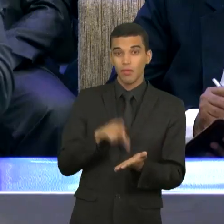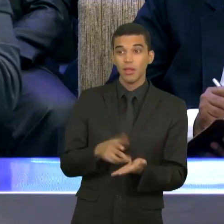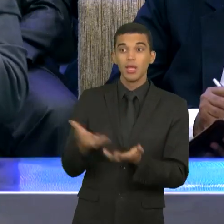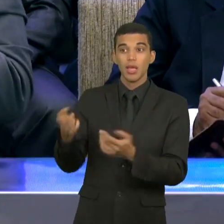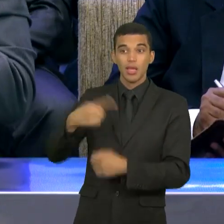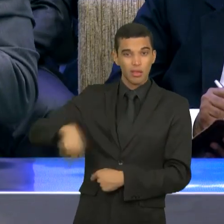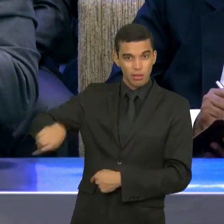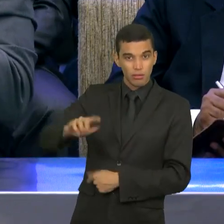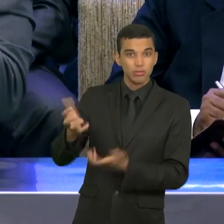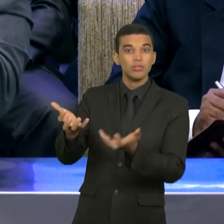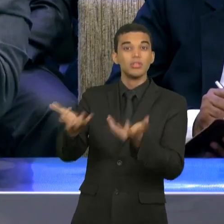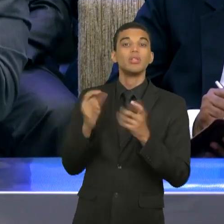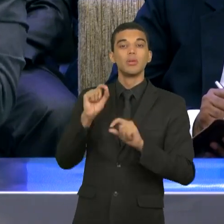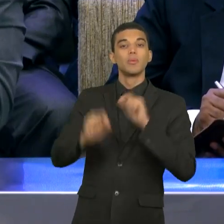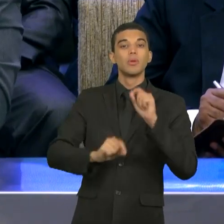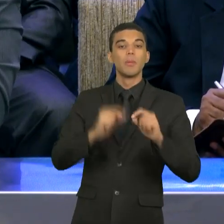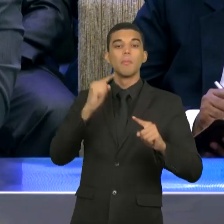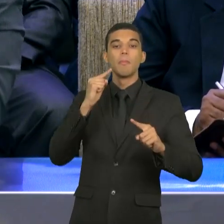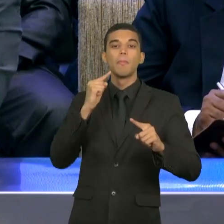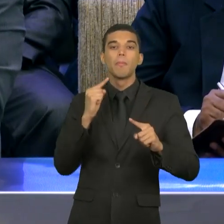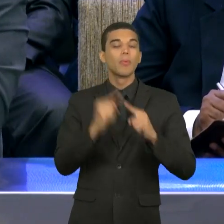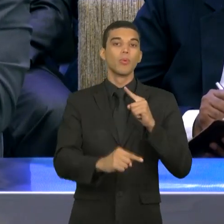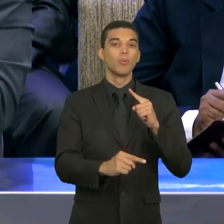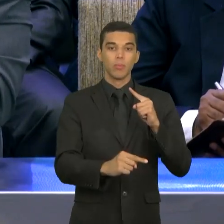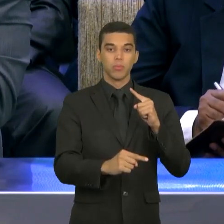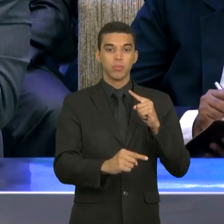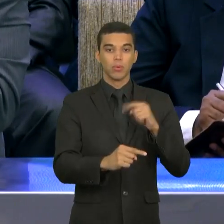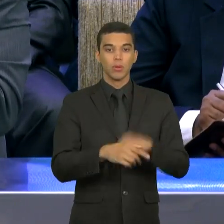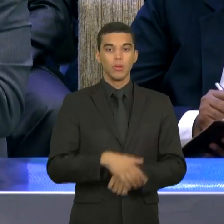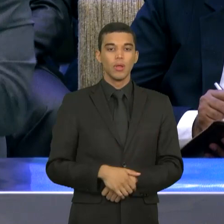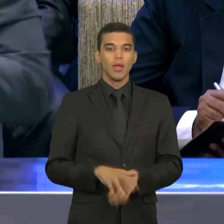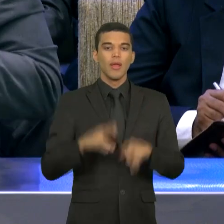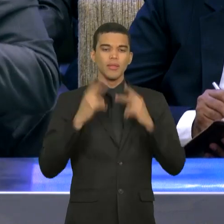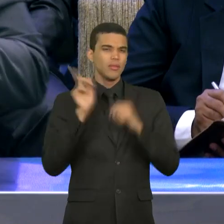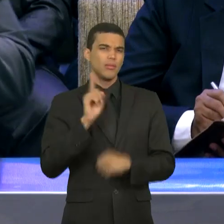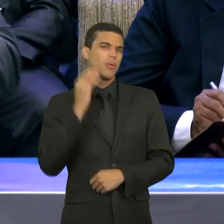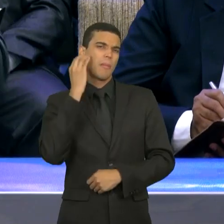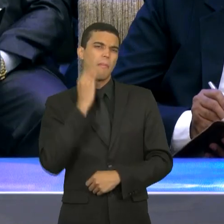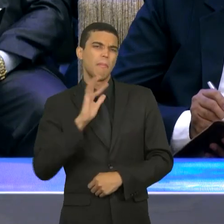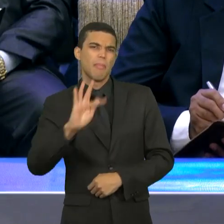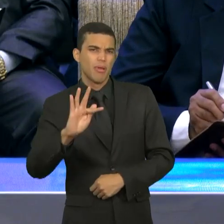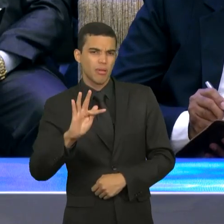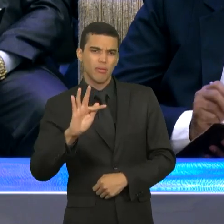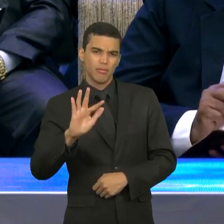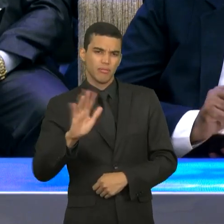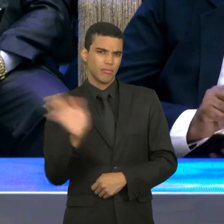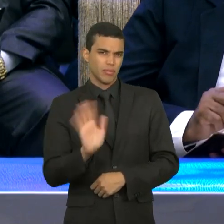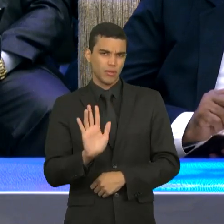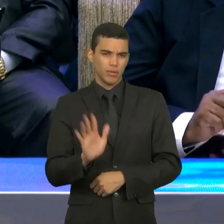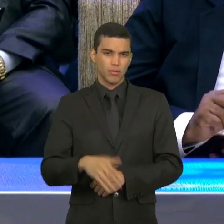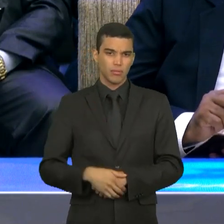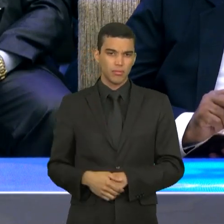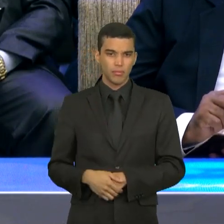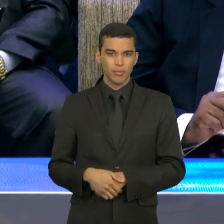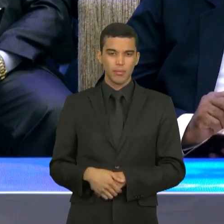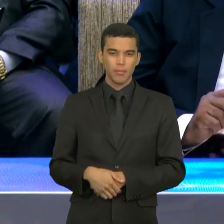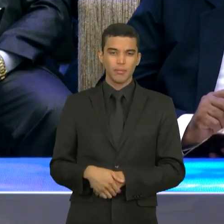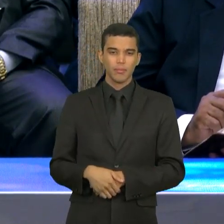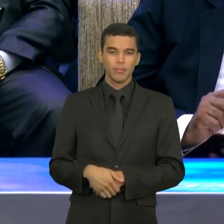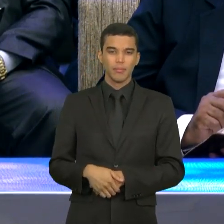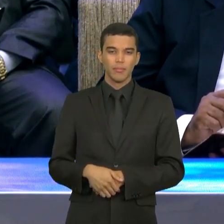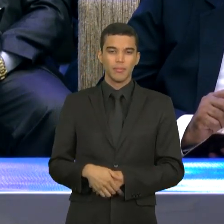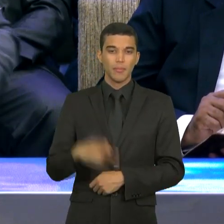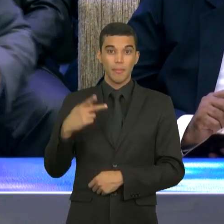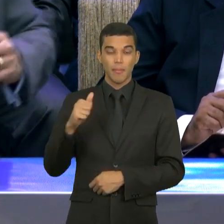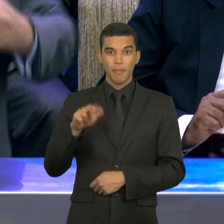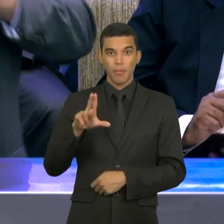clássica que o currículo clássico aquele que não é do Paulo Freire não Paulo o Paulo Freire do mal não o Paulo Freire do